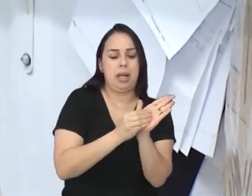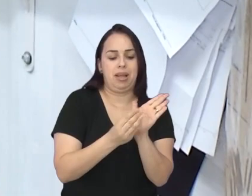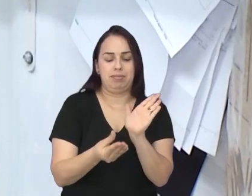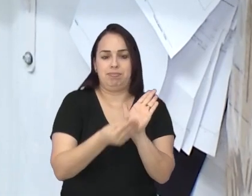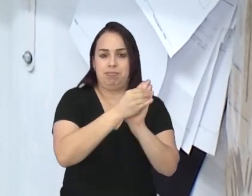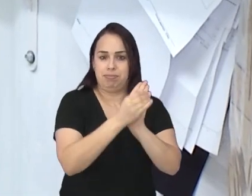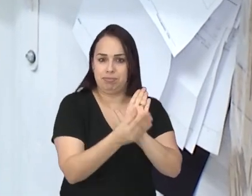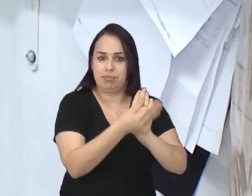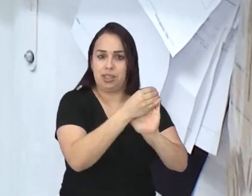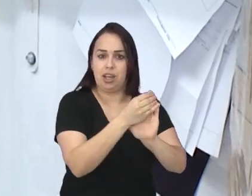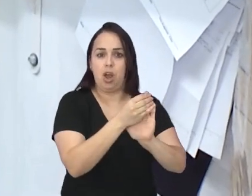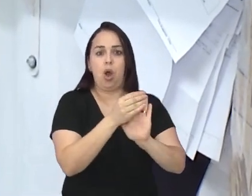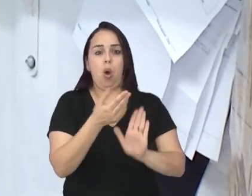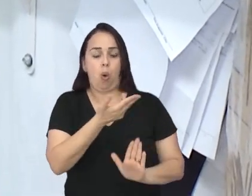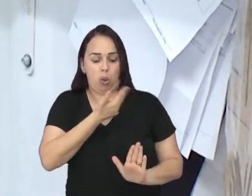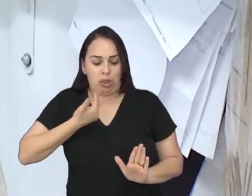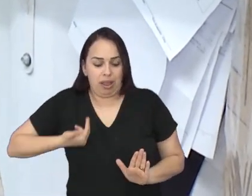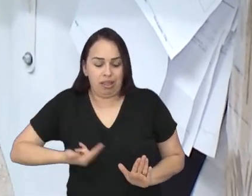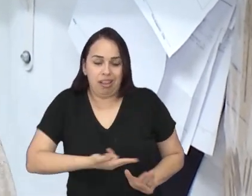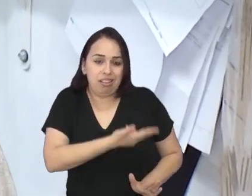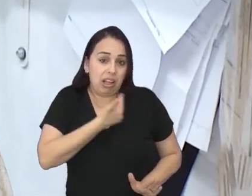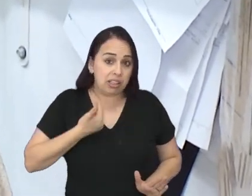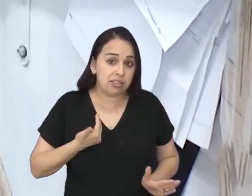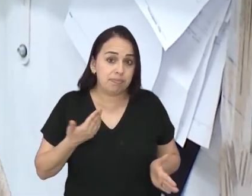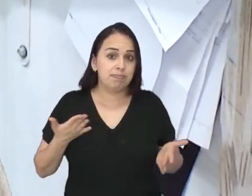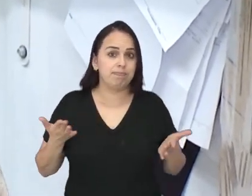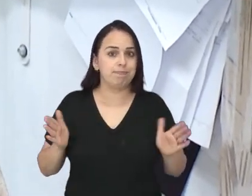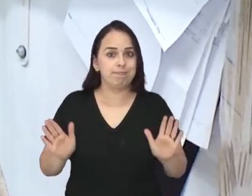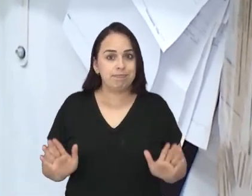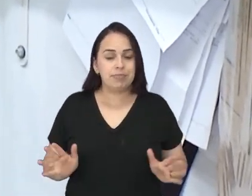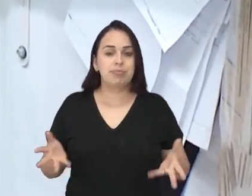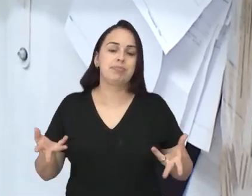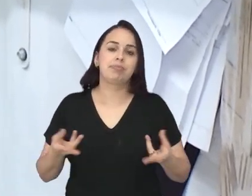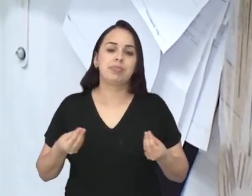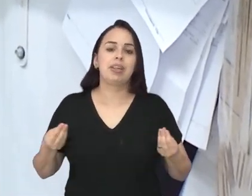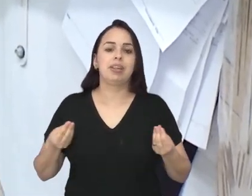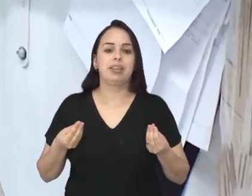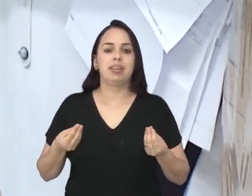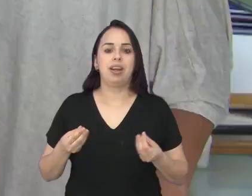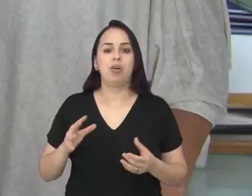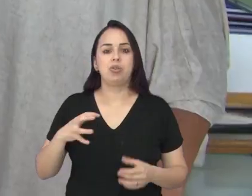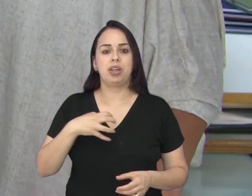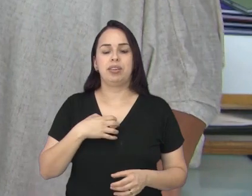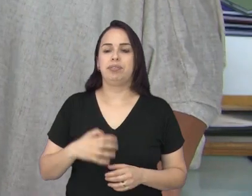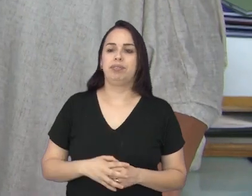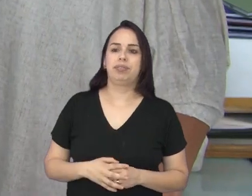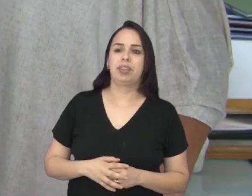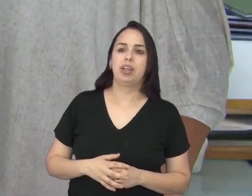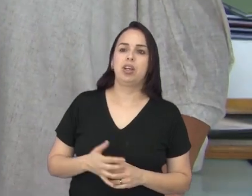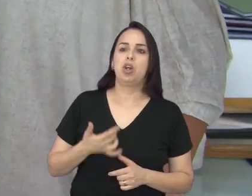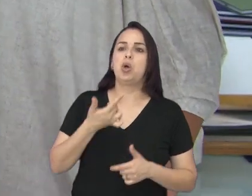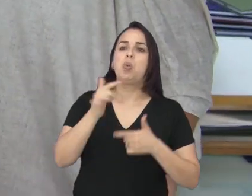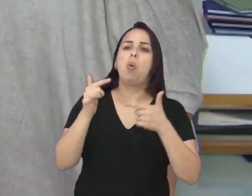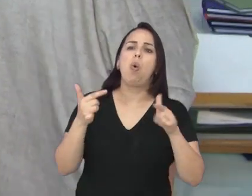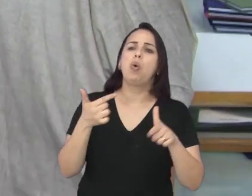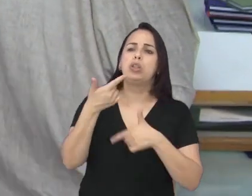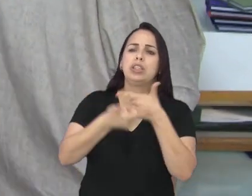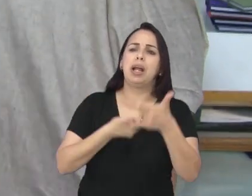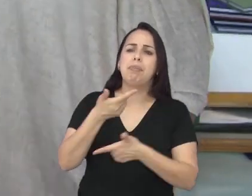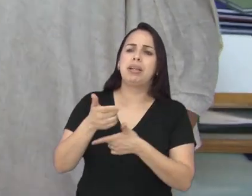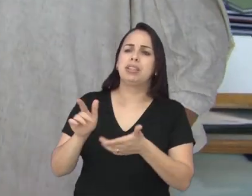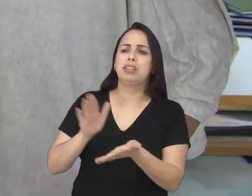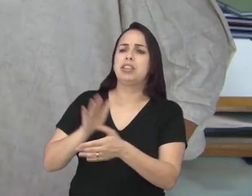aplicação, estamparia, enfim, é essa a pegada, né? E que outros trabalhos que